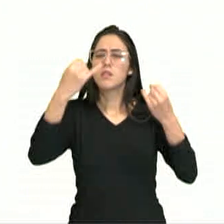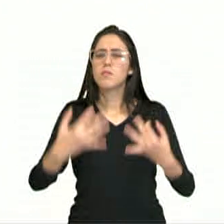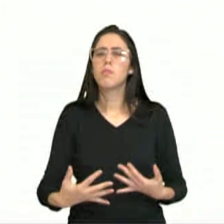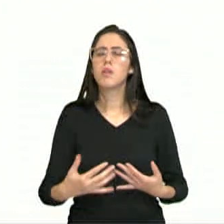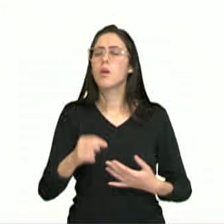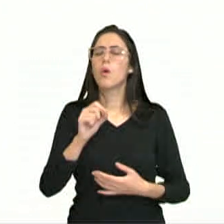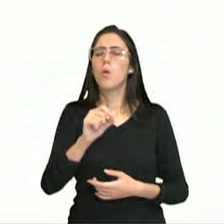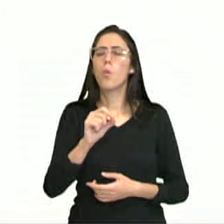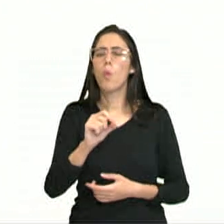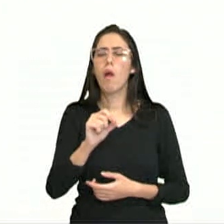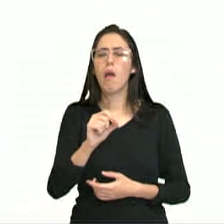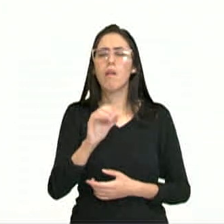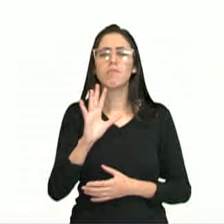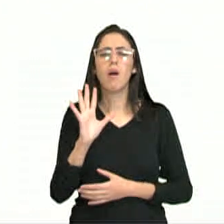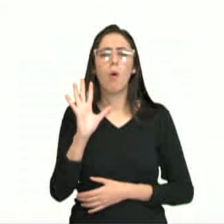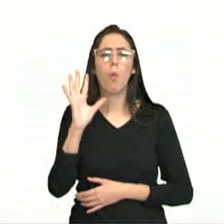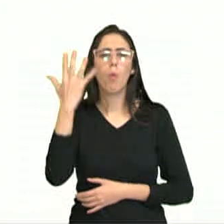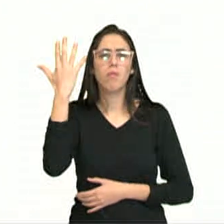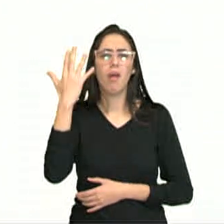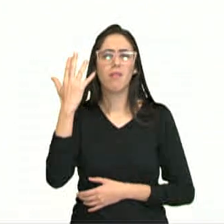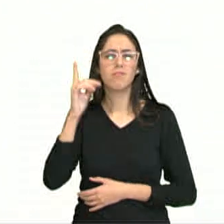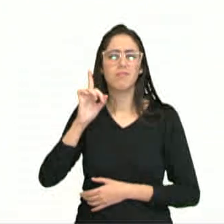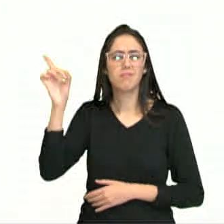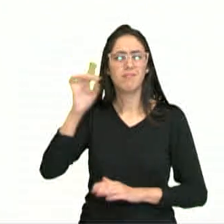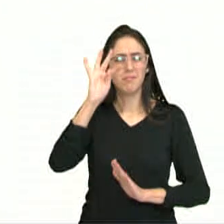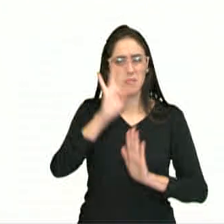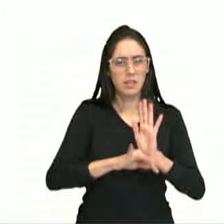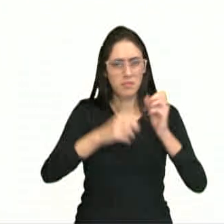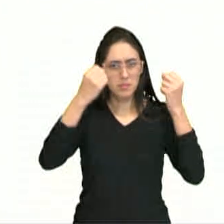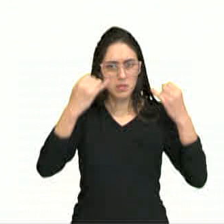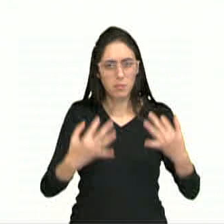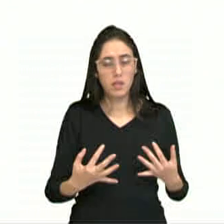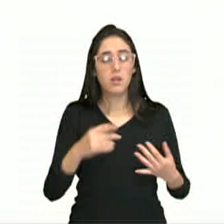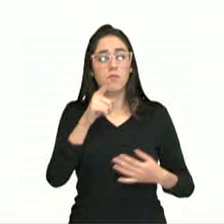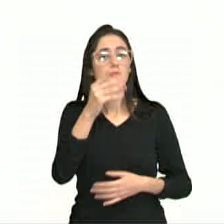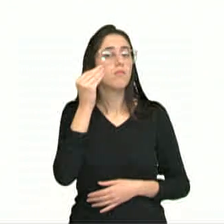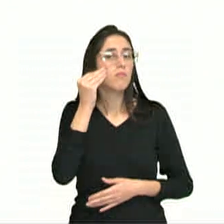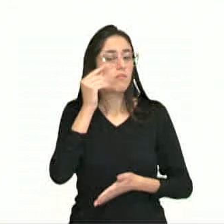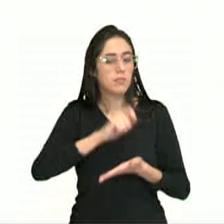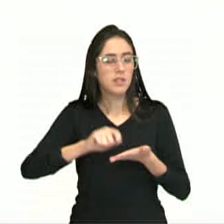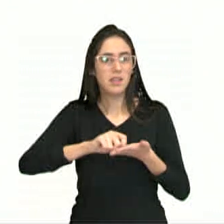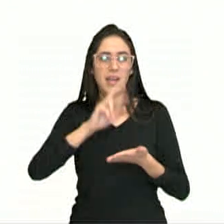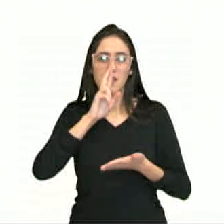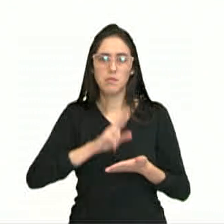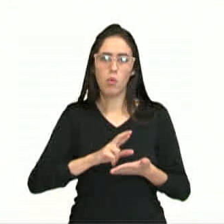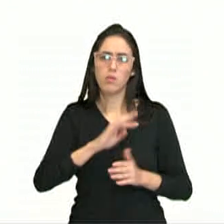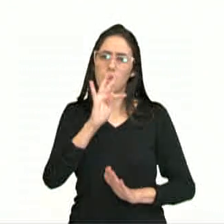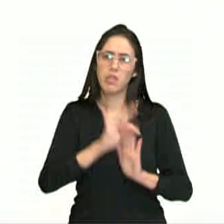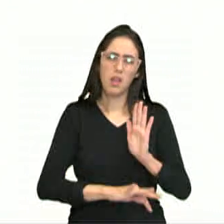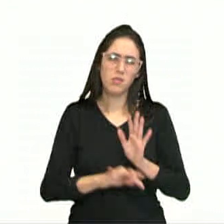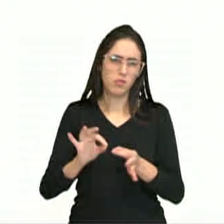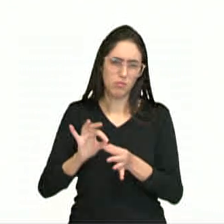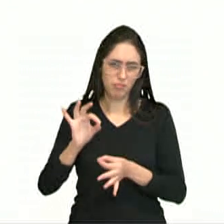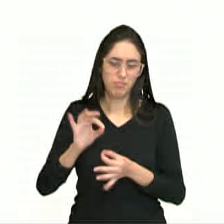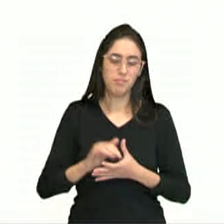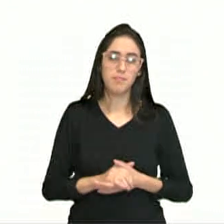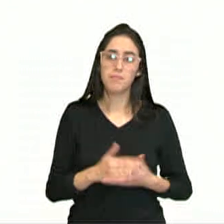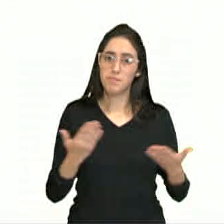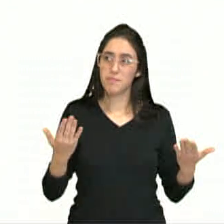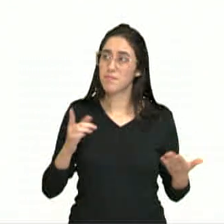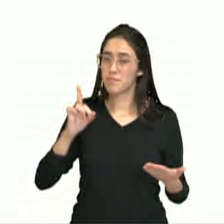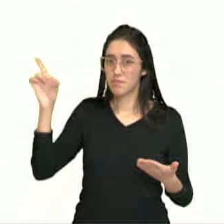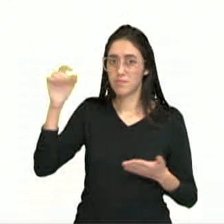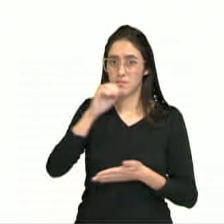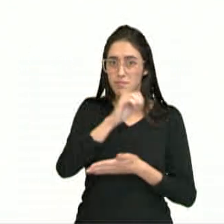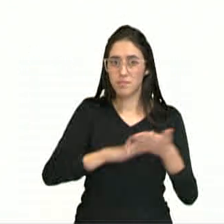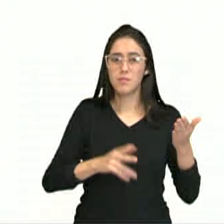fenômeno antropológico ao qual o texto se refere e justifique a resposta em um parágrafo no seu caderno. Então, aqui nessa atividade, quando ele